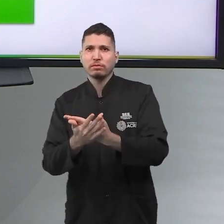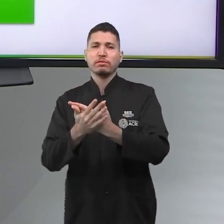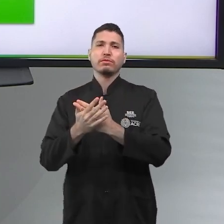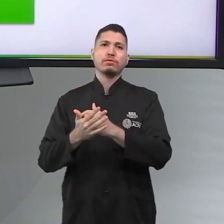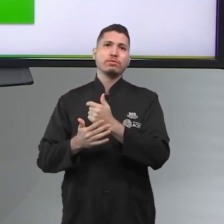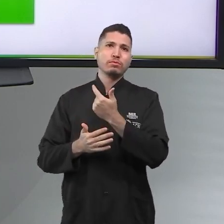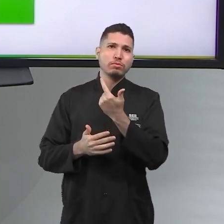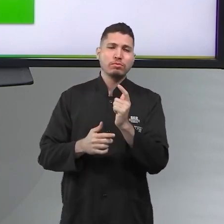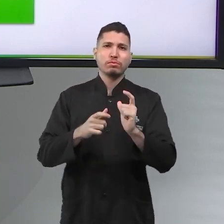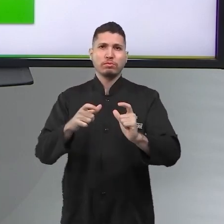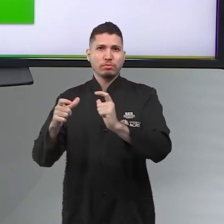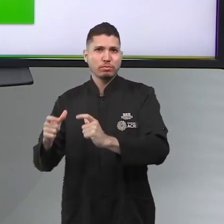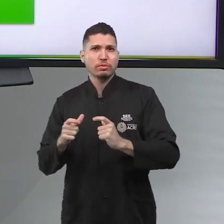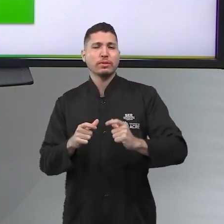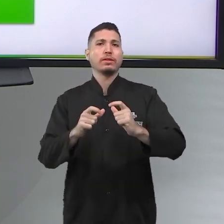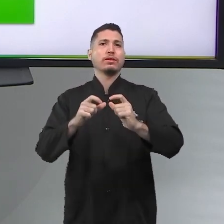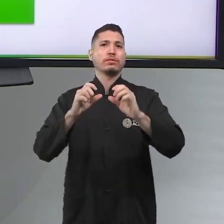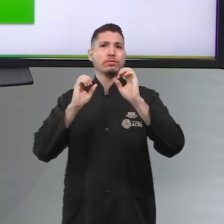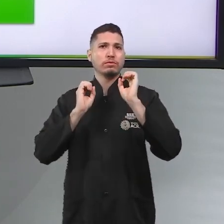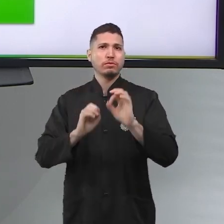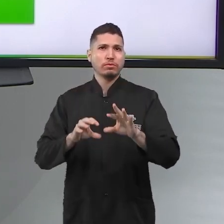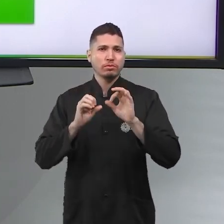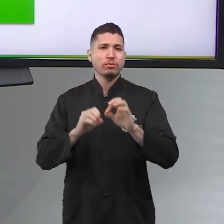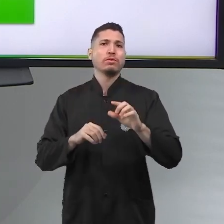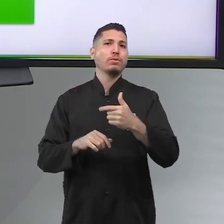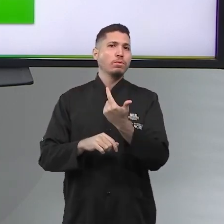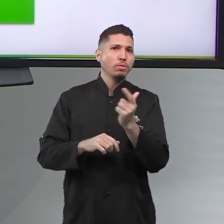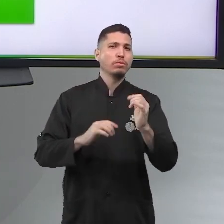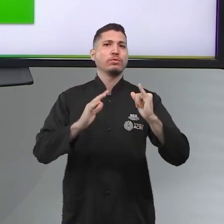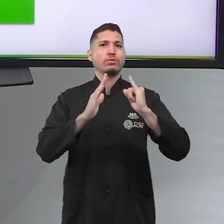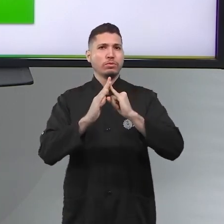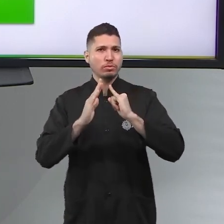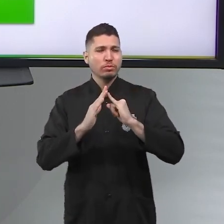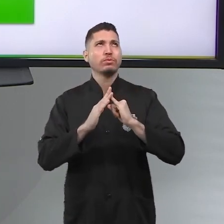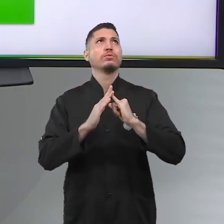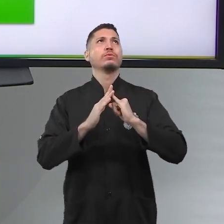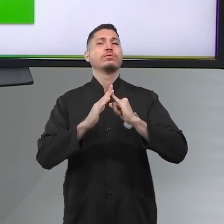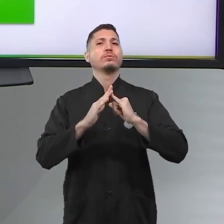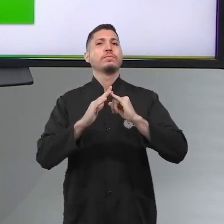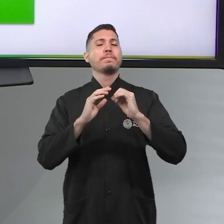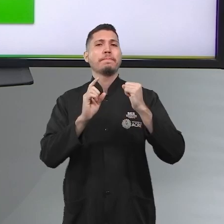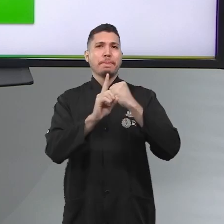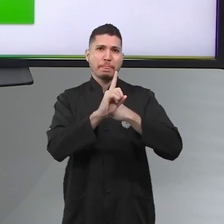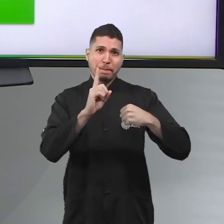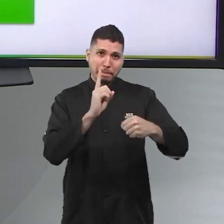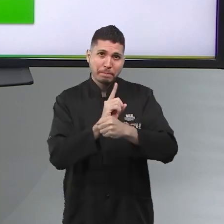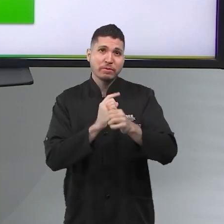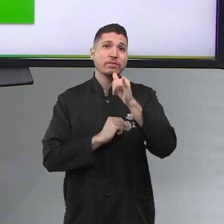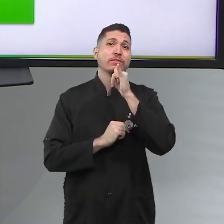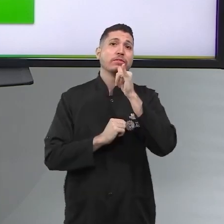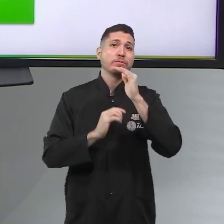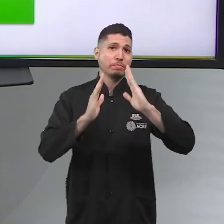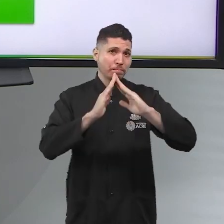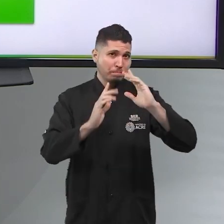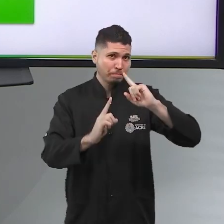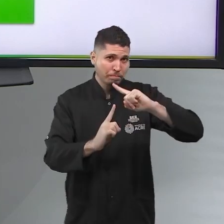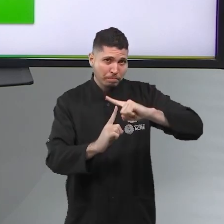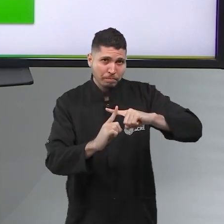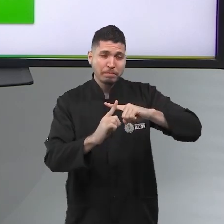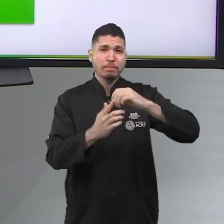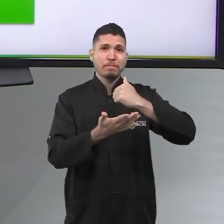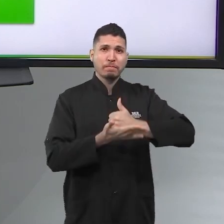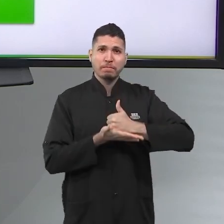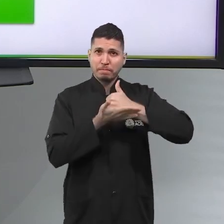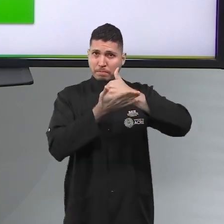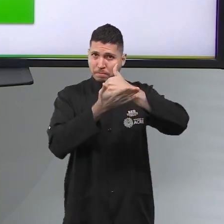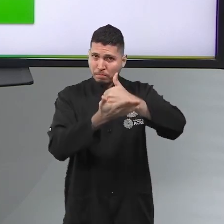estabelecimentos de ensino, outras instituições sociais, como, por exemplo, as igrejas, irão contribuir com